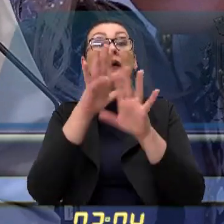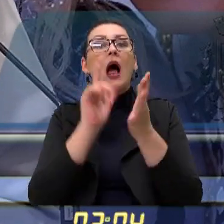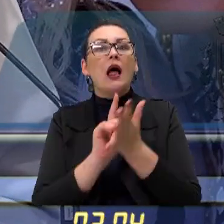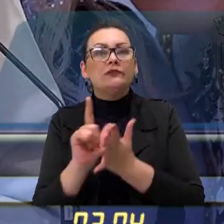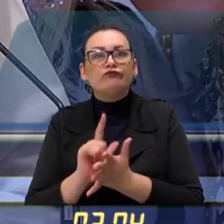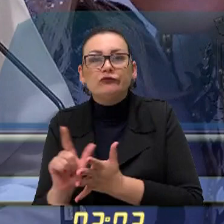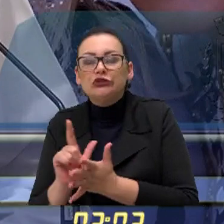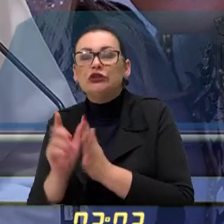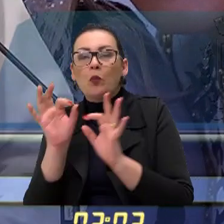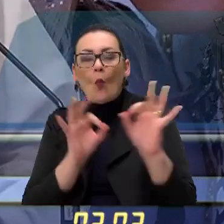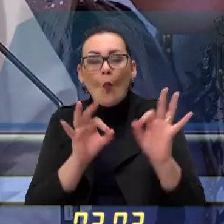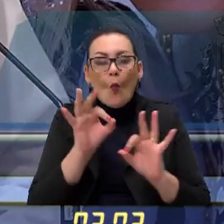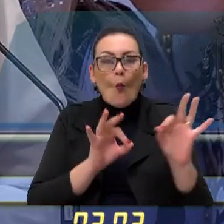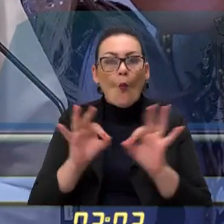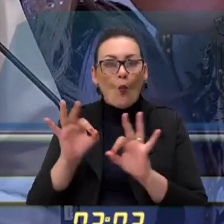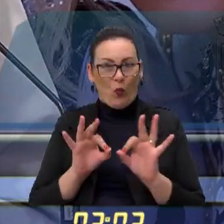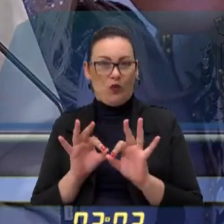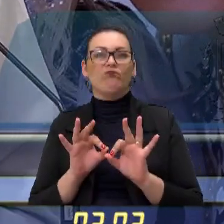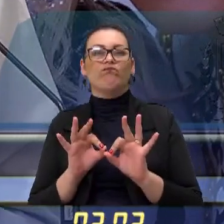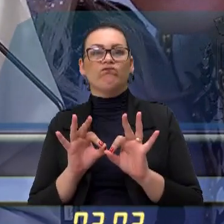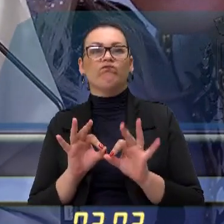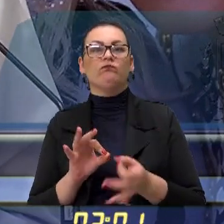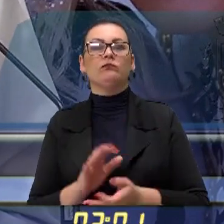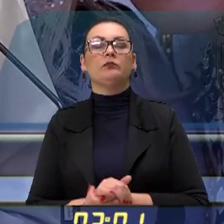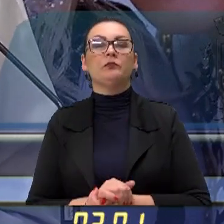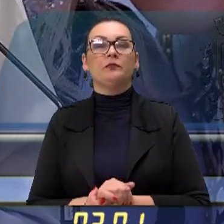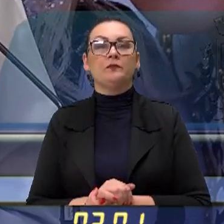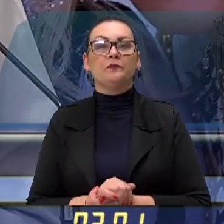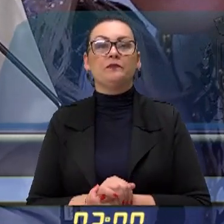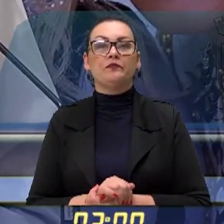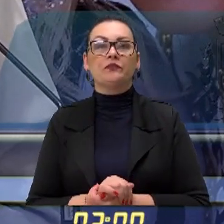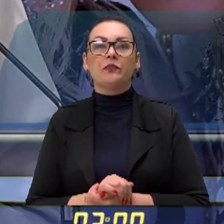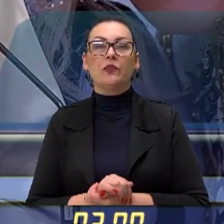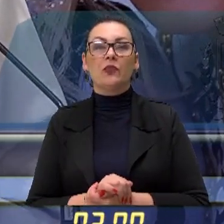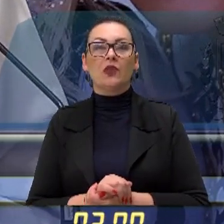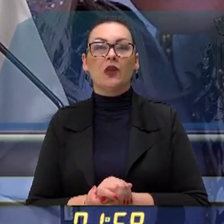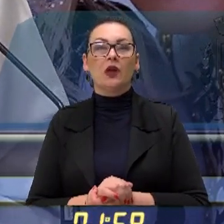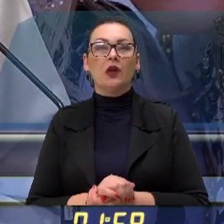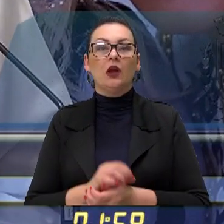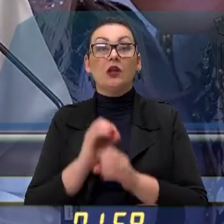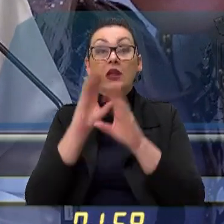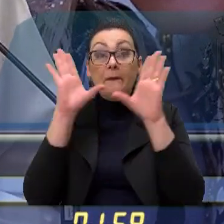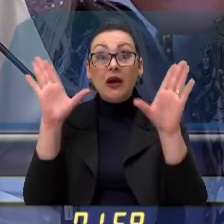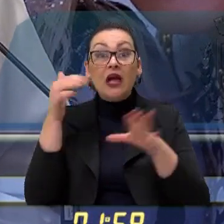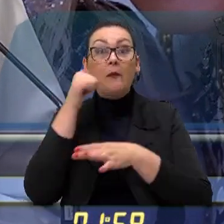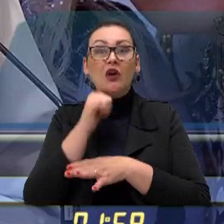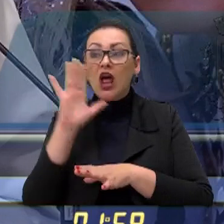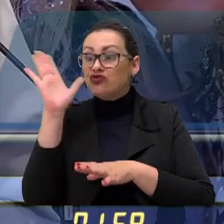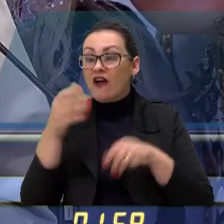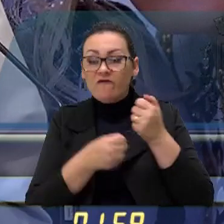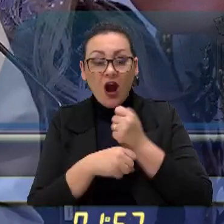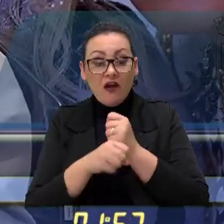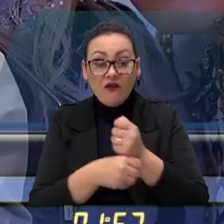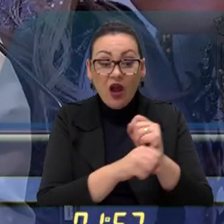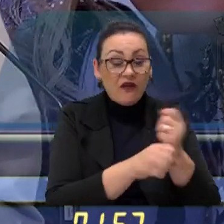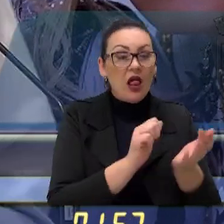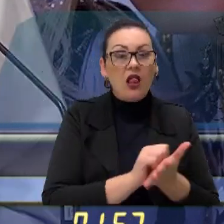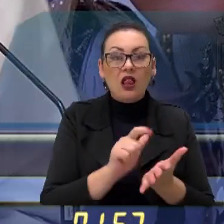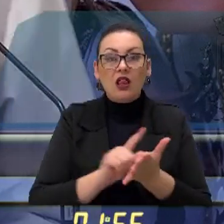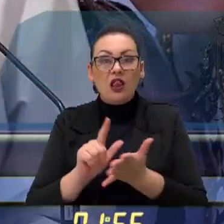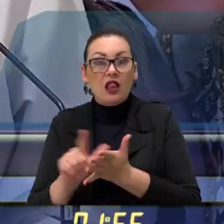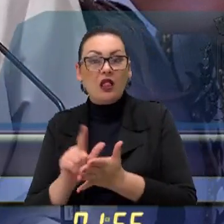mais limpos, mais asseados, vamos dizer assim. De manhã cedo, as senhoras já estão varrendo as